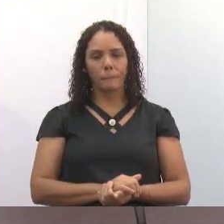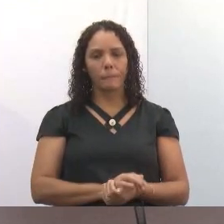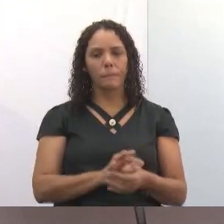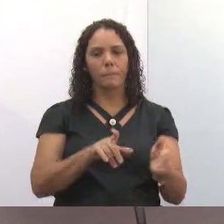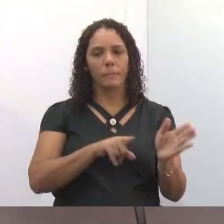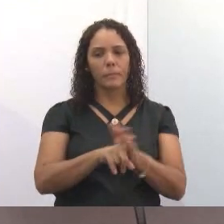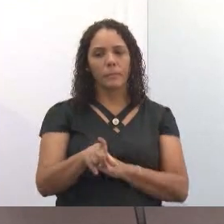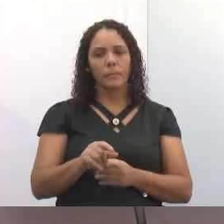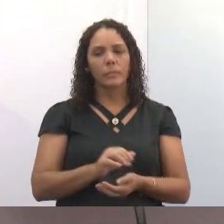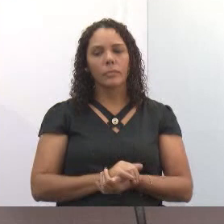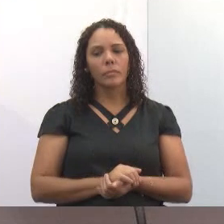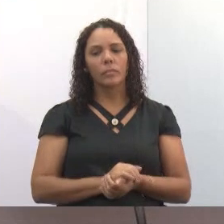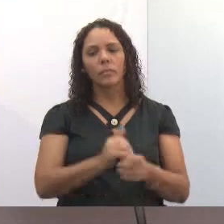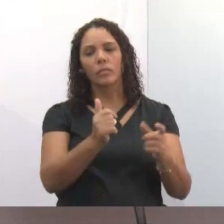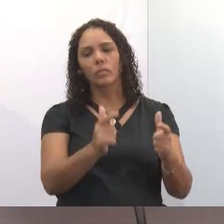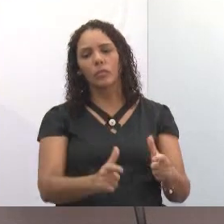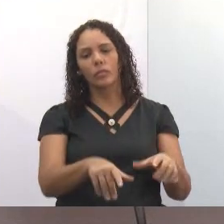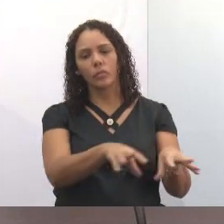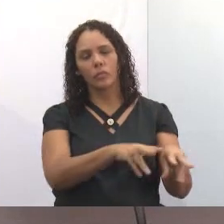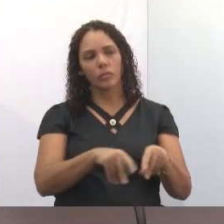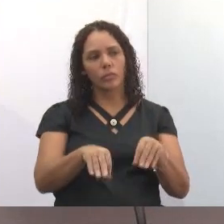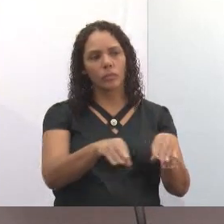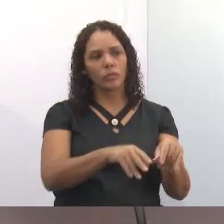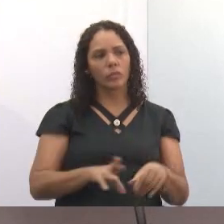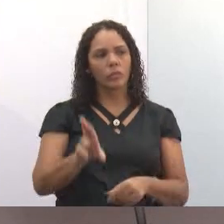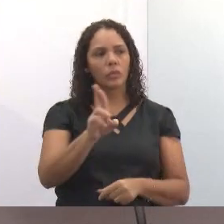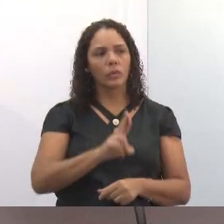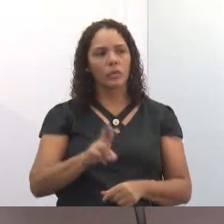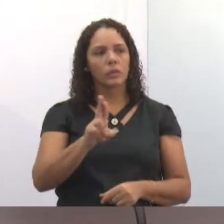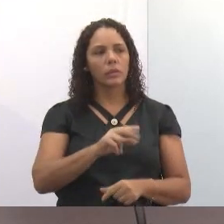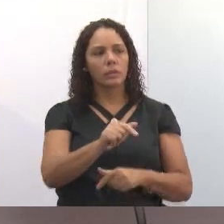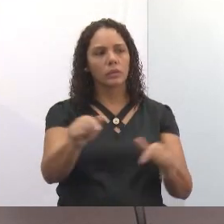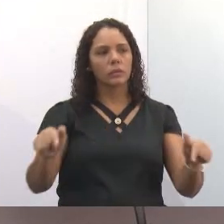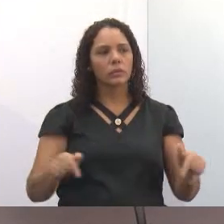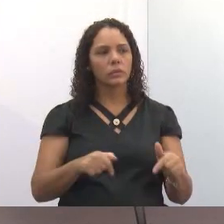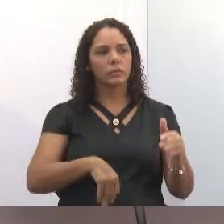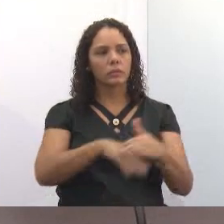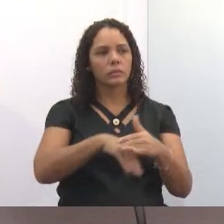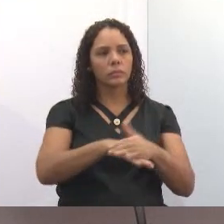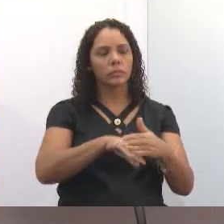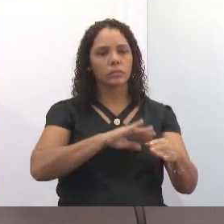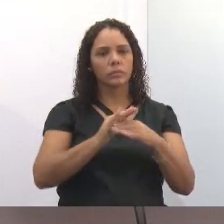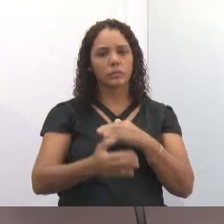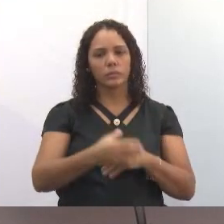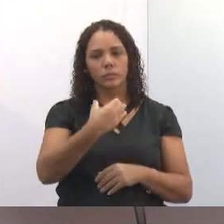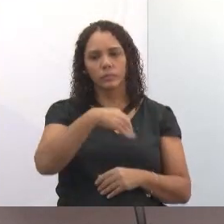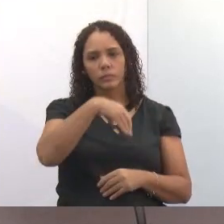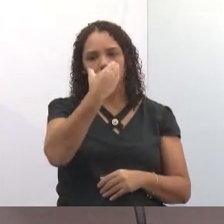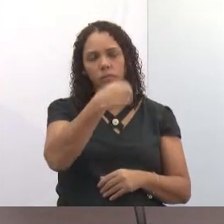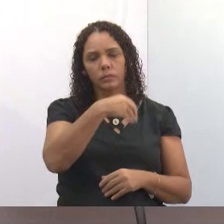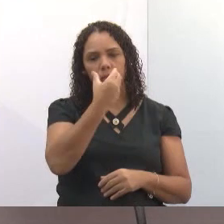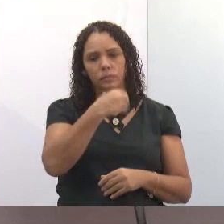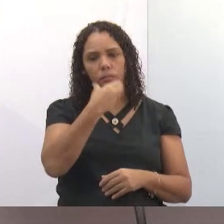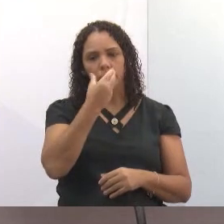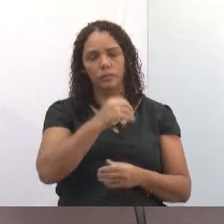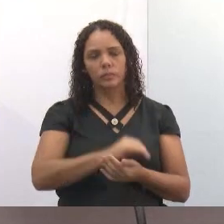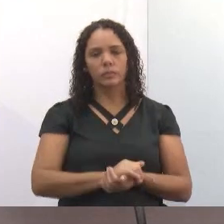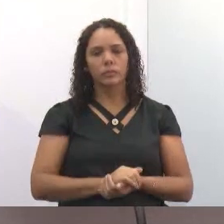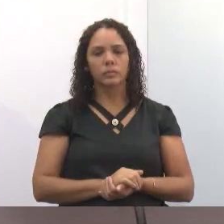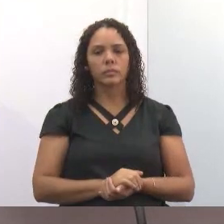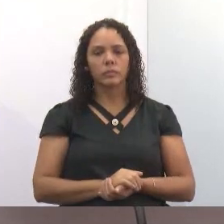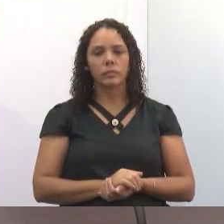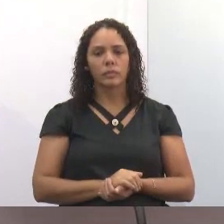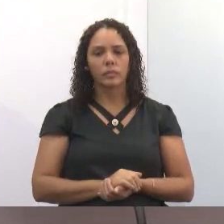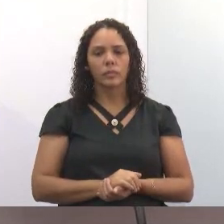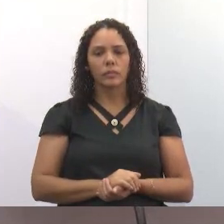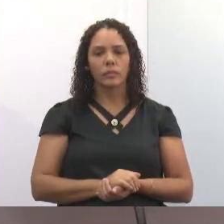Pergunta número 1. O terreno utilizado como campinho de futebol no Jardim Paraíso, no cruzamento da rua Lígia Cortez Lopes